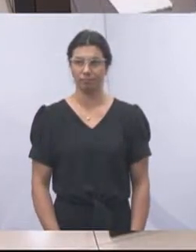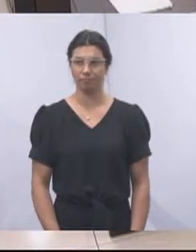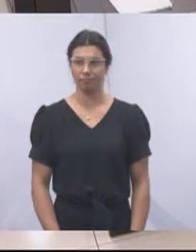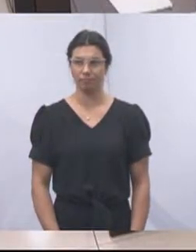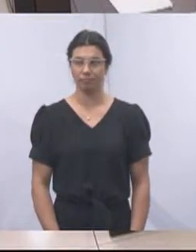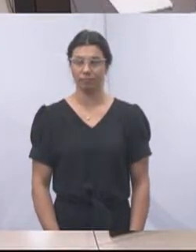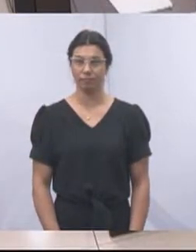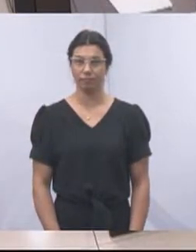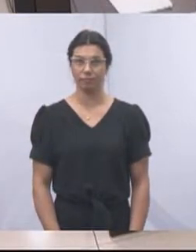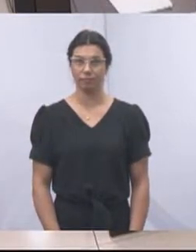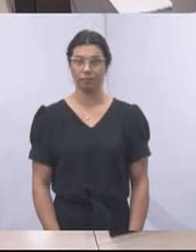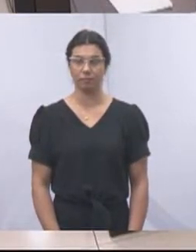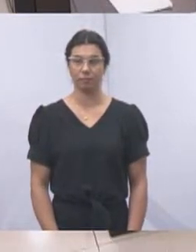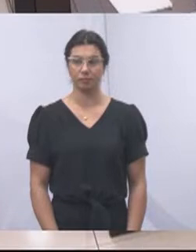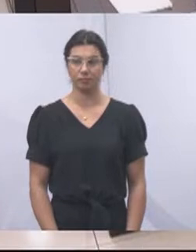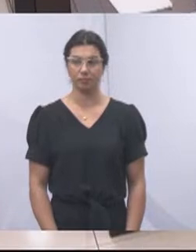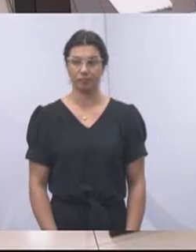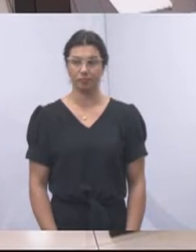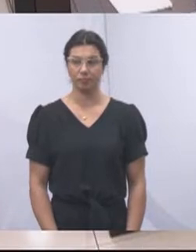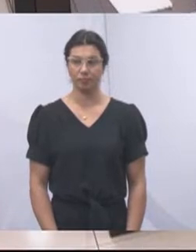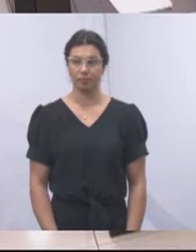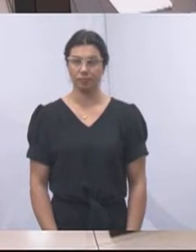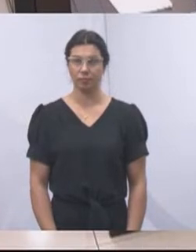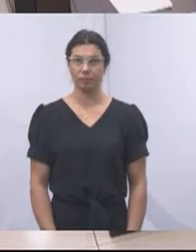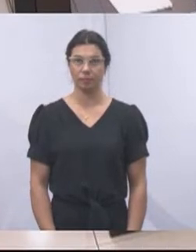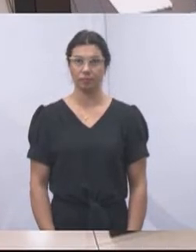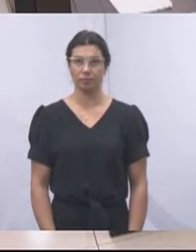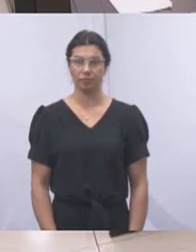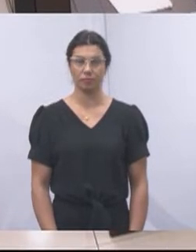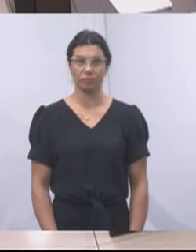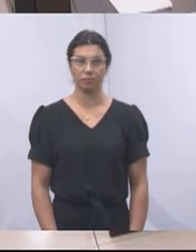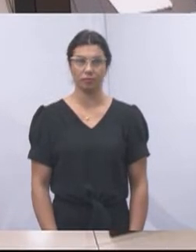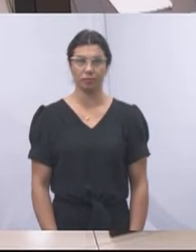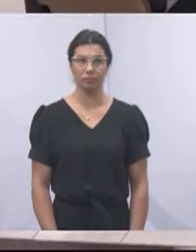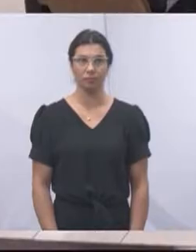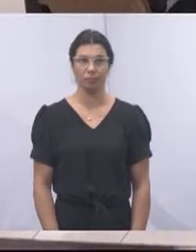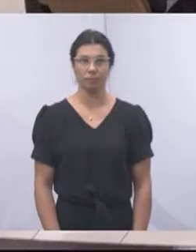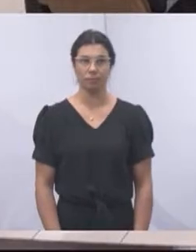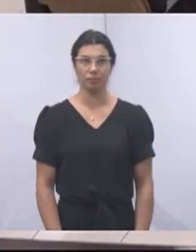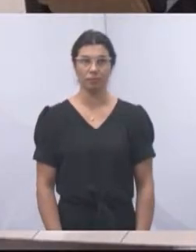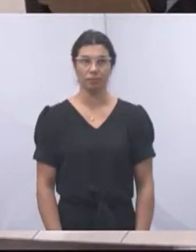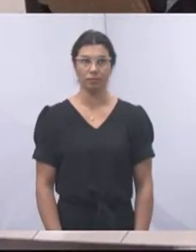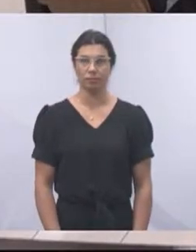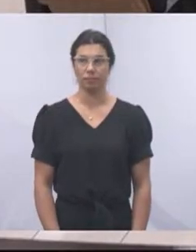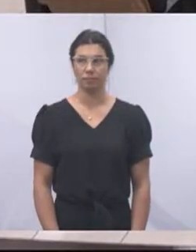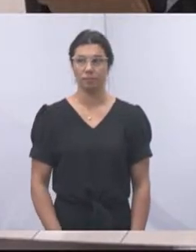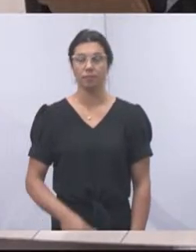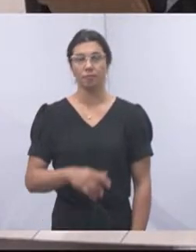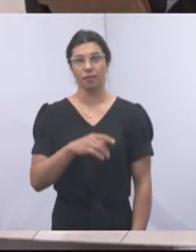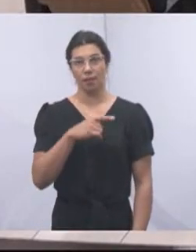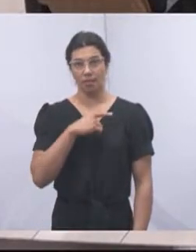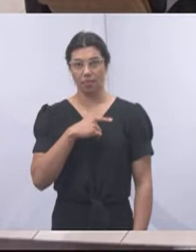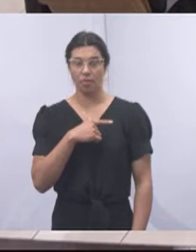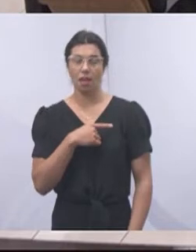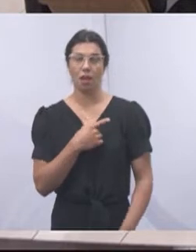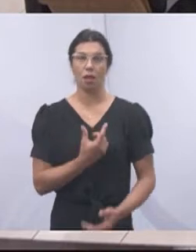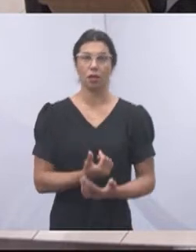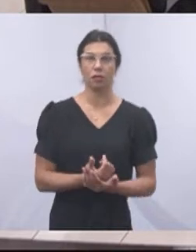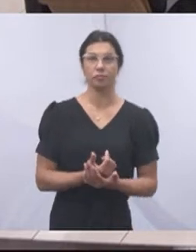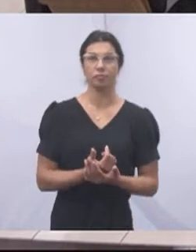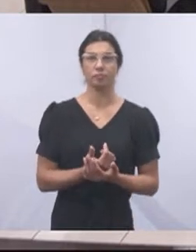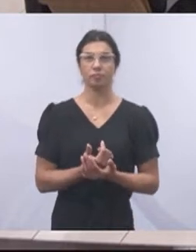A ainda tenho alguns minutos, eu gostaria de